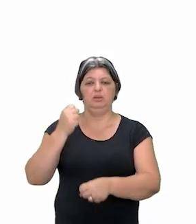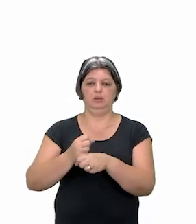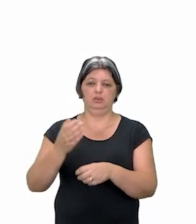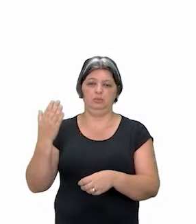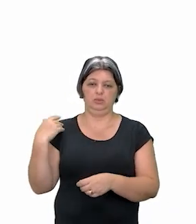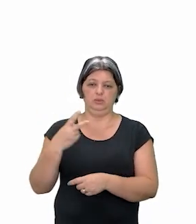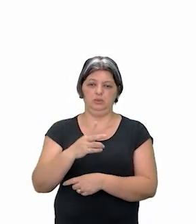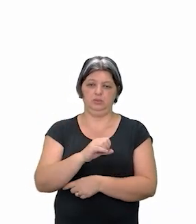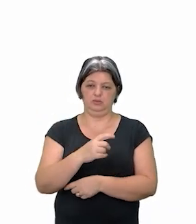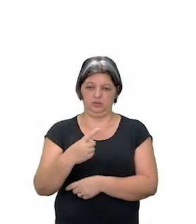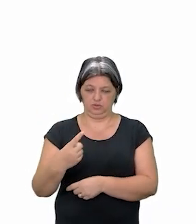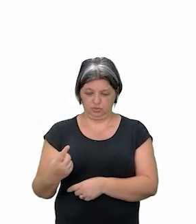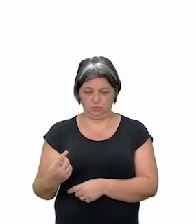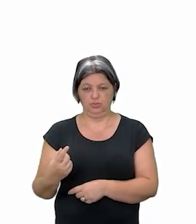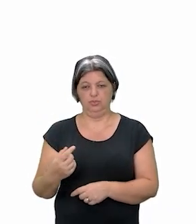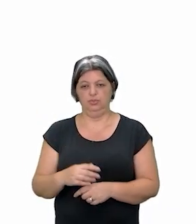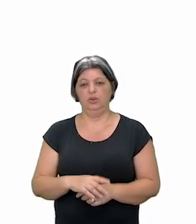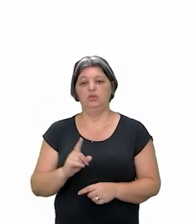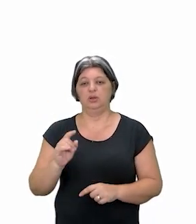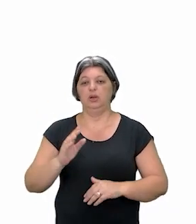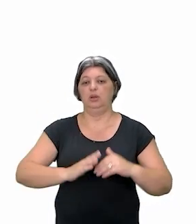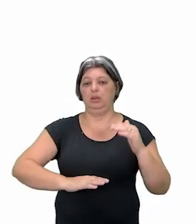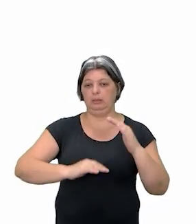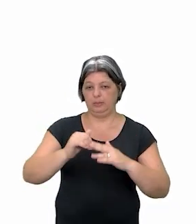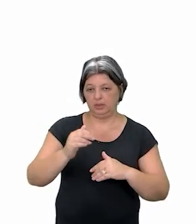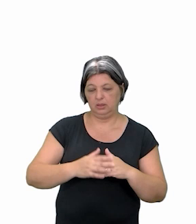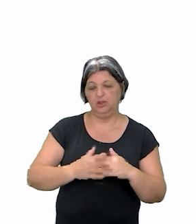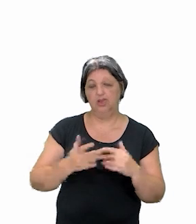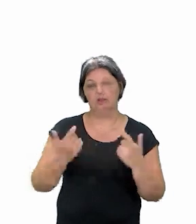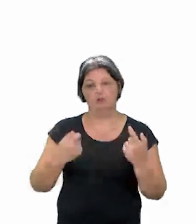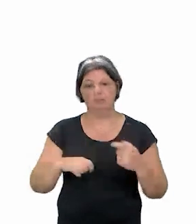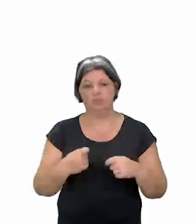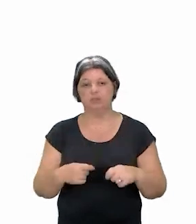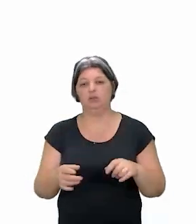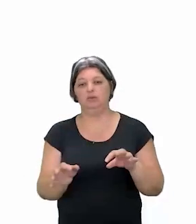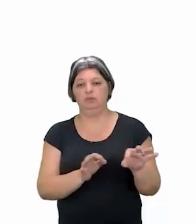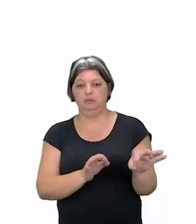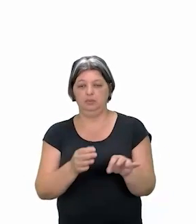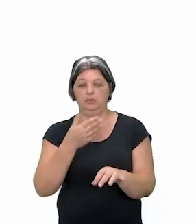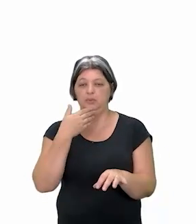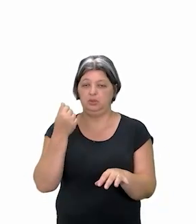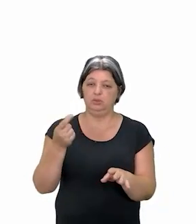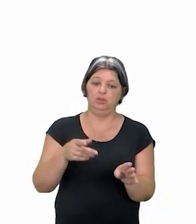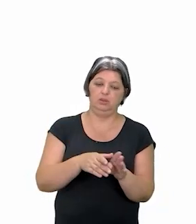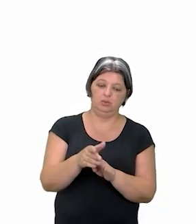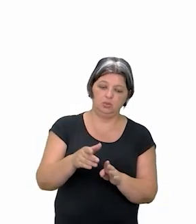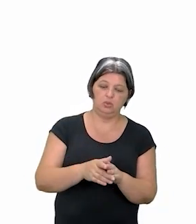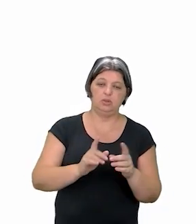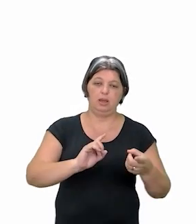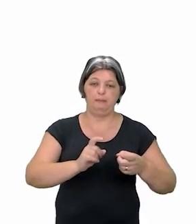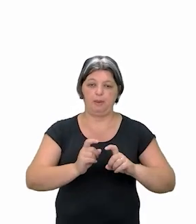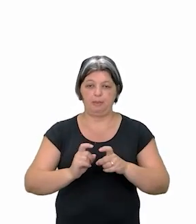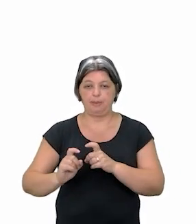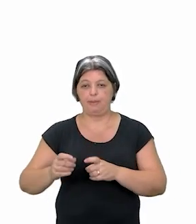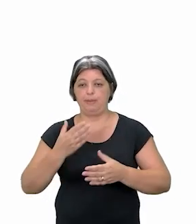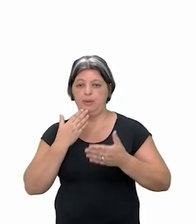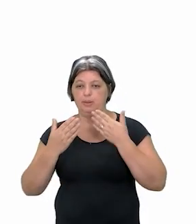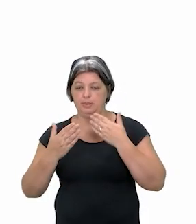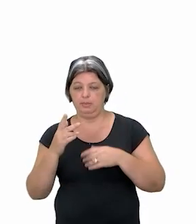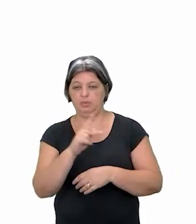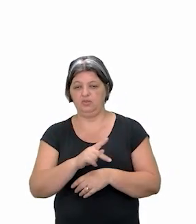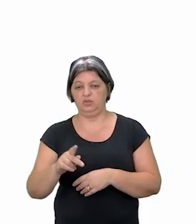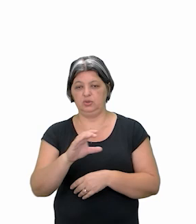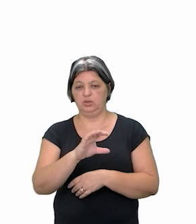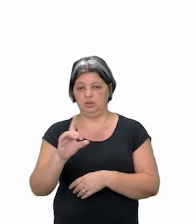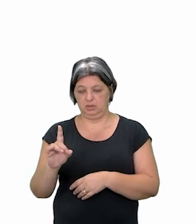2021, quais eram algumas das habilidades mais fragilizadas. Então, isso às vezes chega no conselho, conversa-se com os professores, coordenadores, já